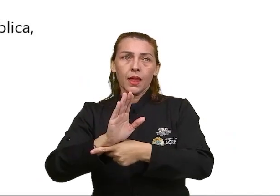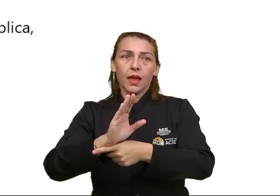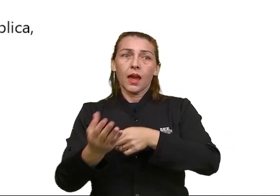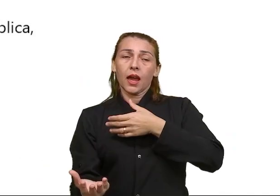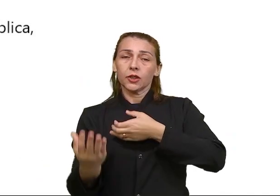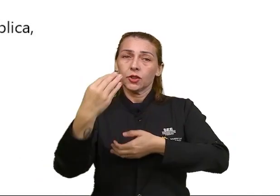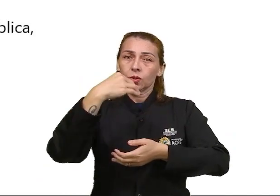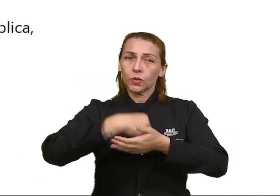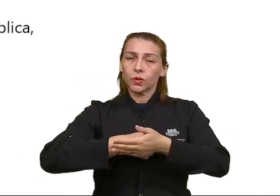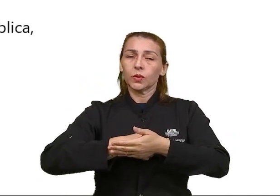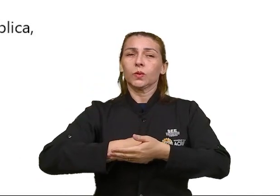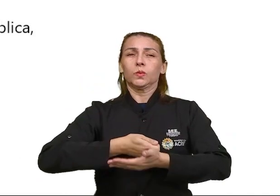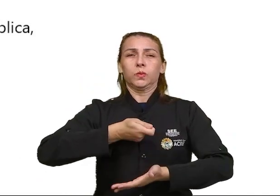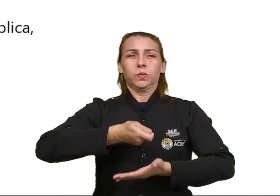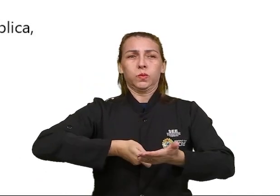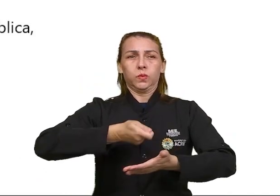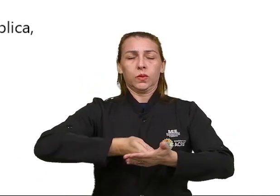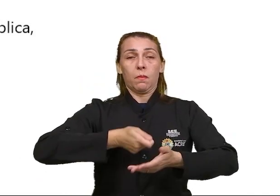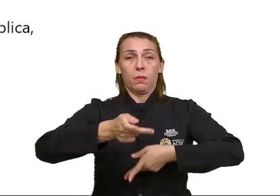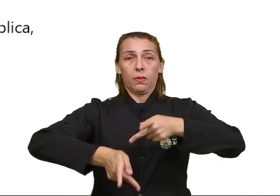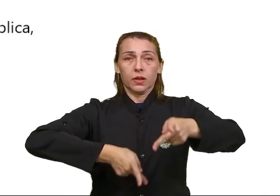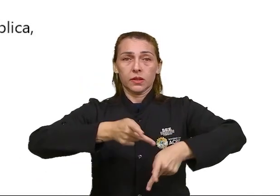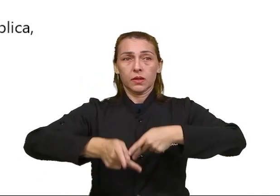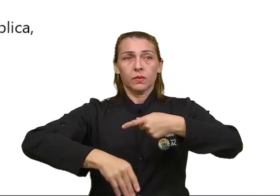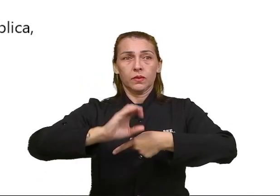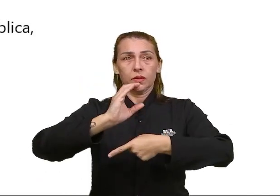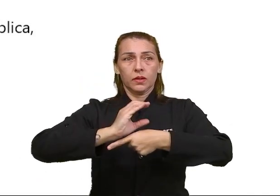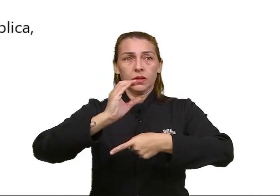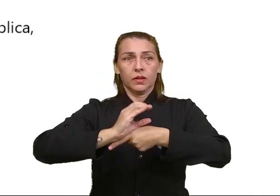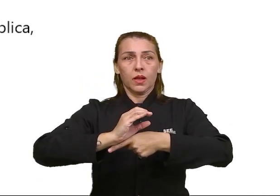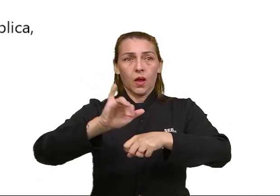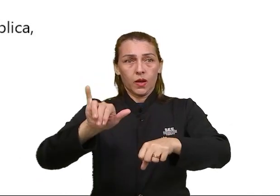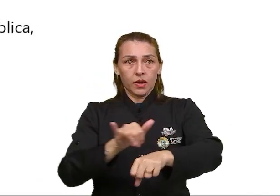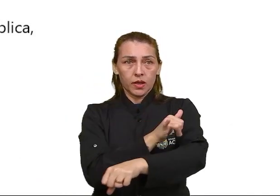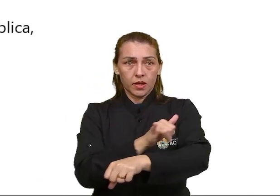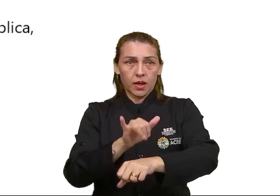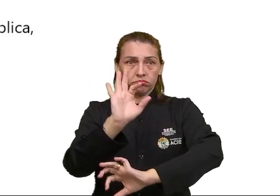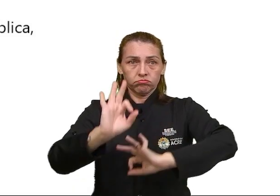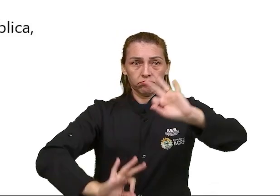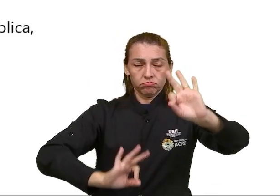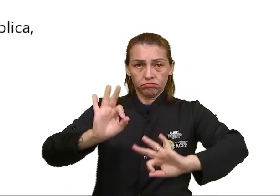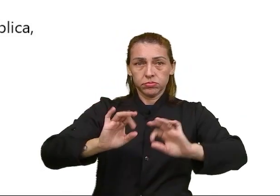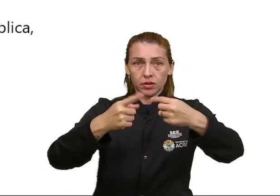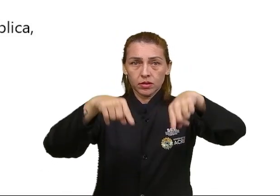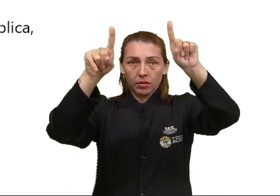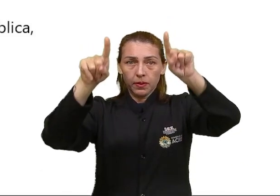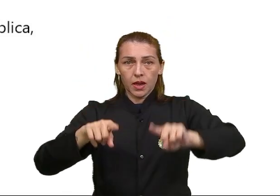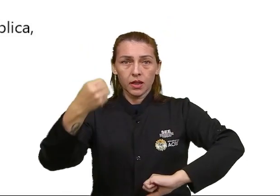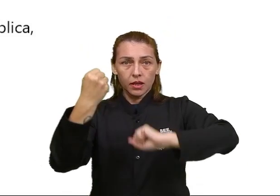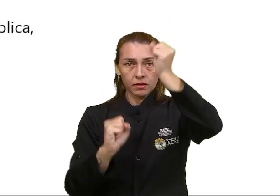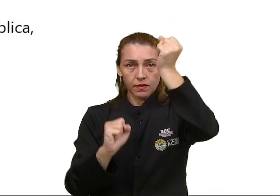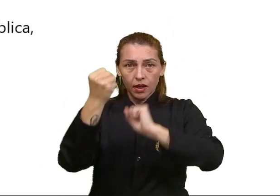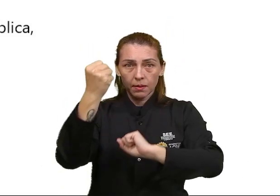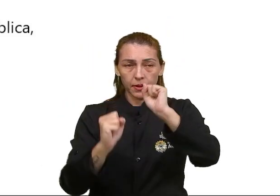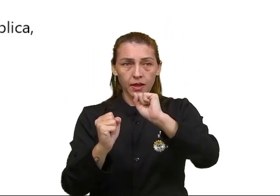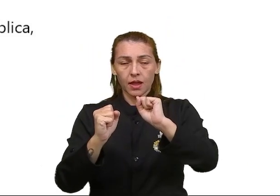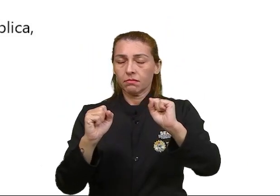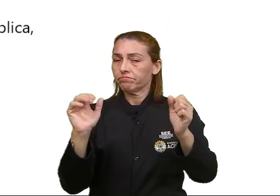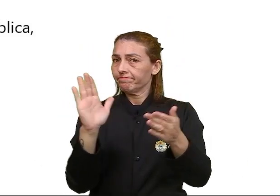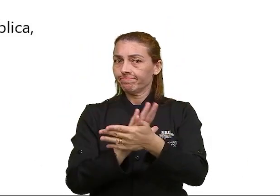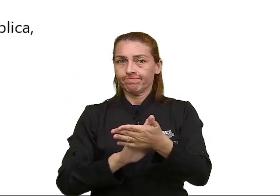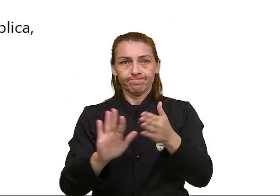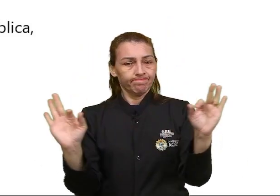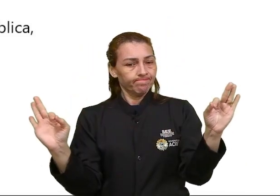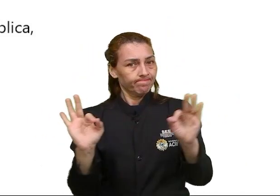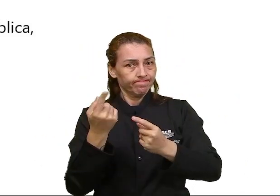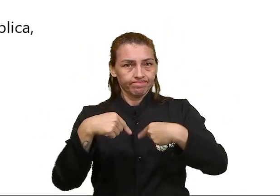de resistência dos populares. C, estratégia elaborada pelos operários. Não, em nenhum momento é citado